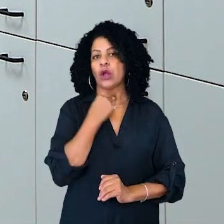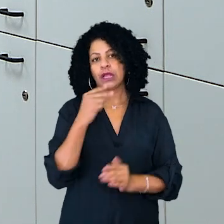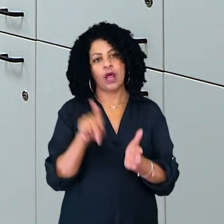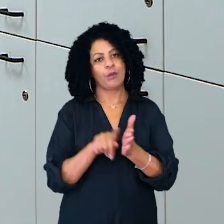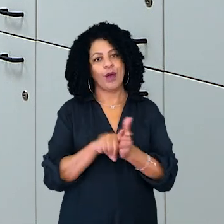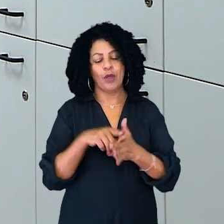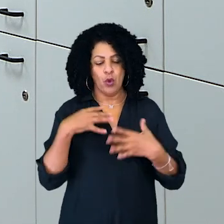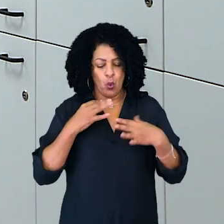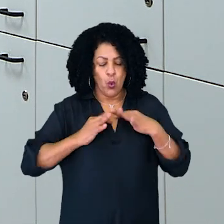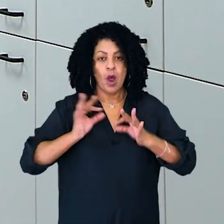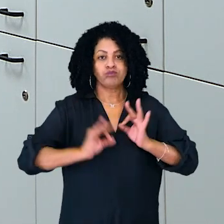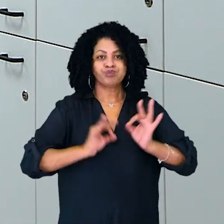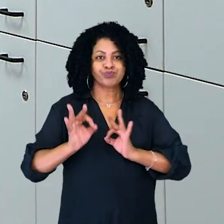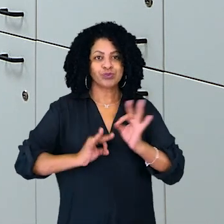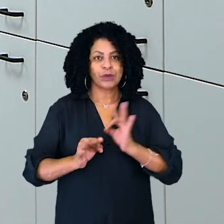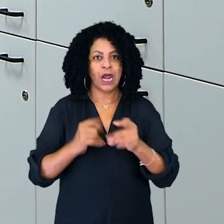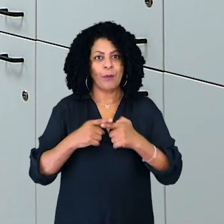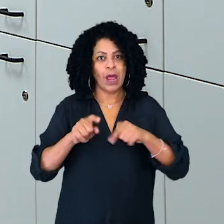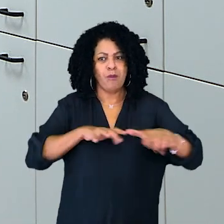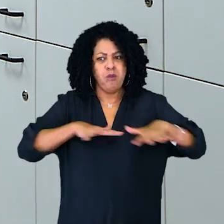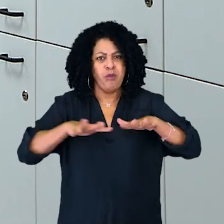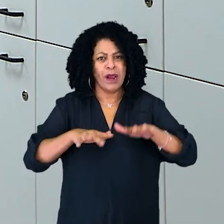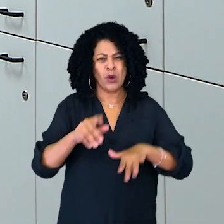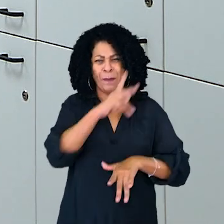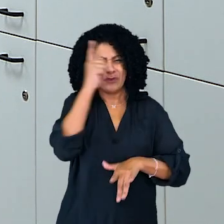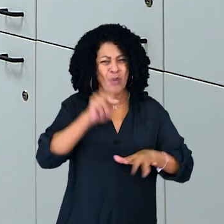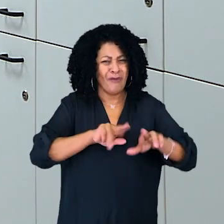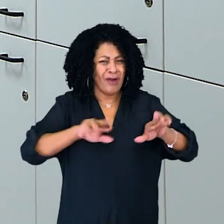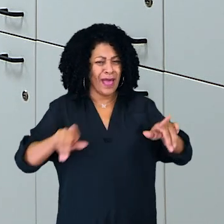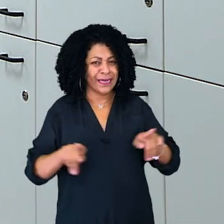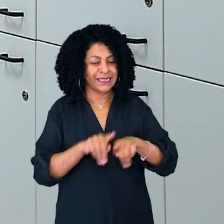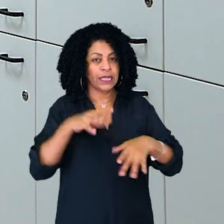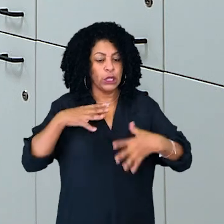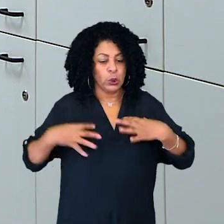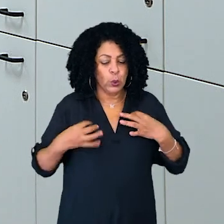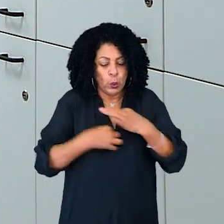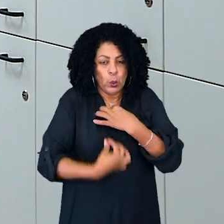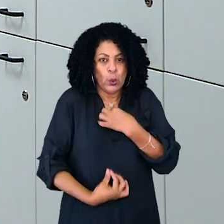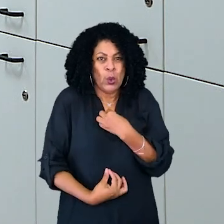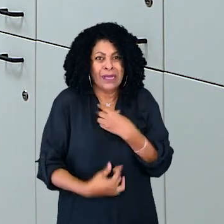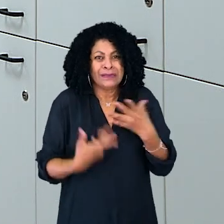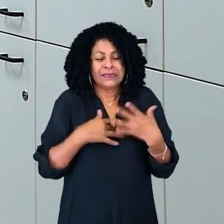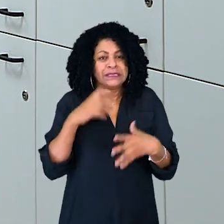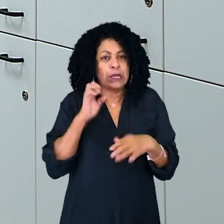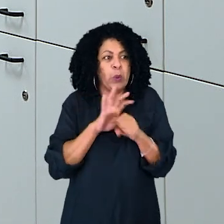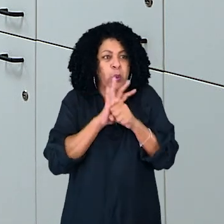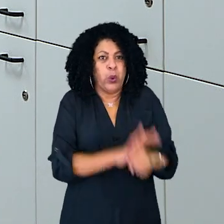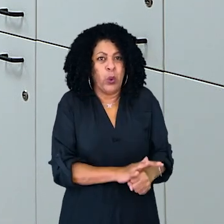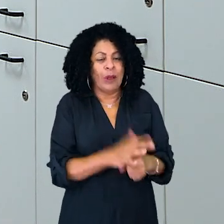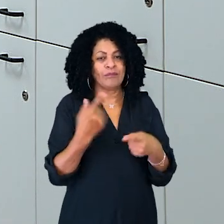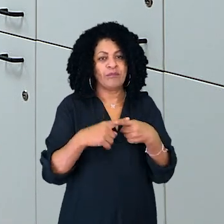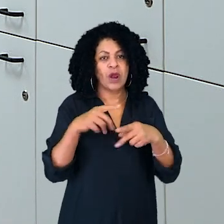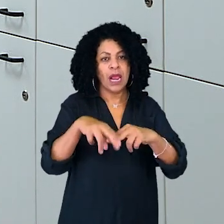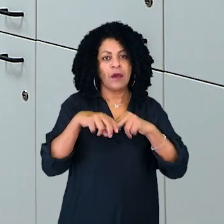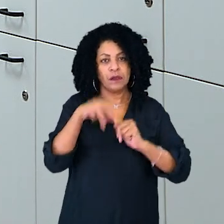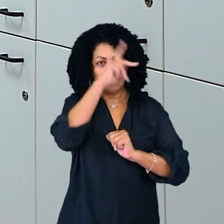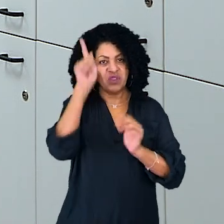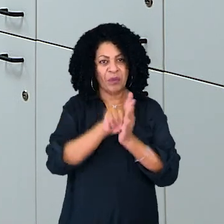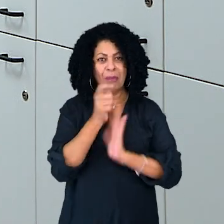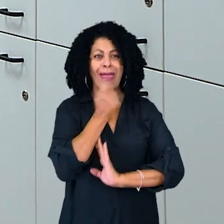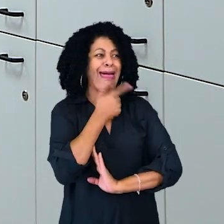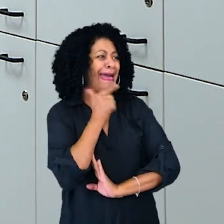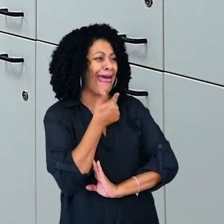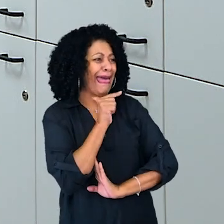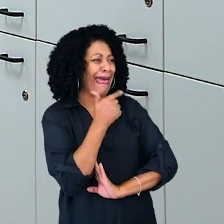de um box, em razão do movimento intenso, o momento da troca de uniforme se tornava humilhante, pois era alvo